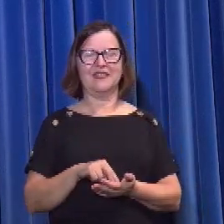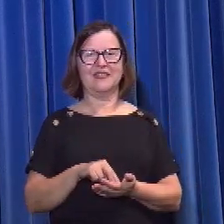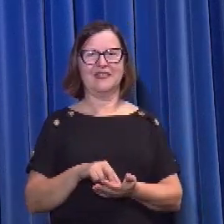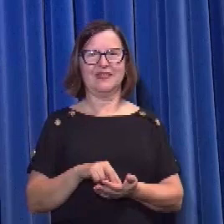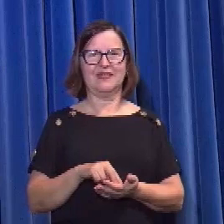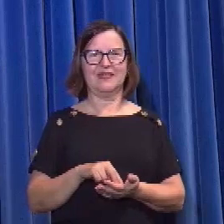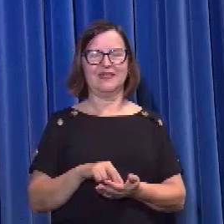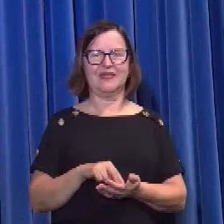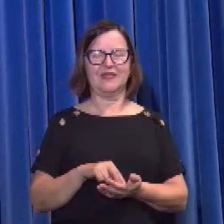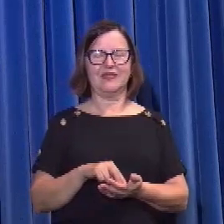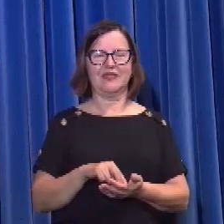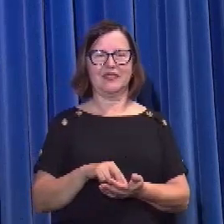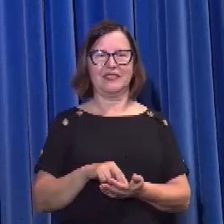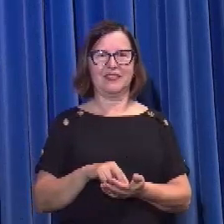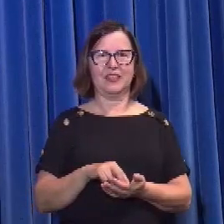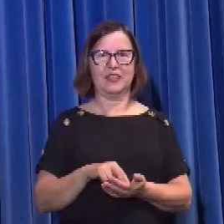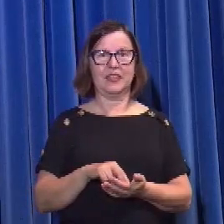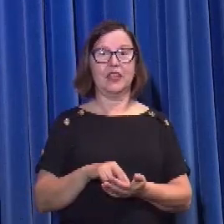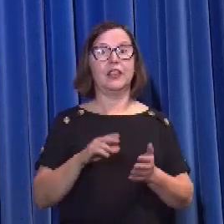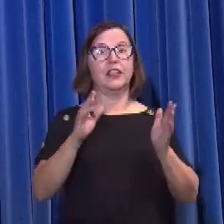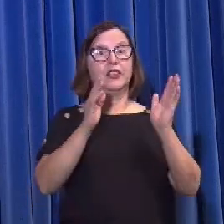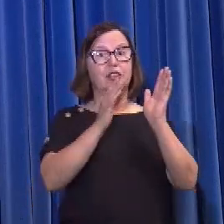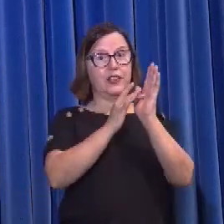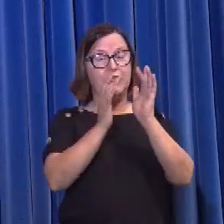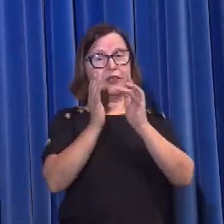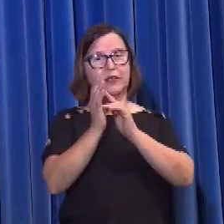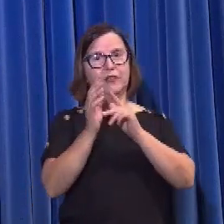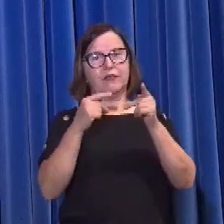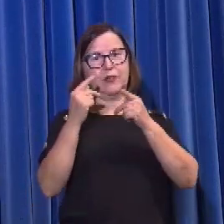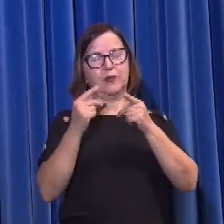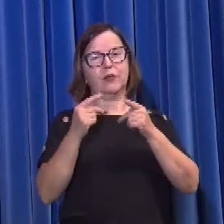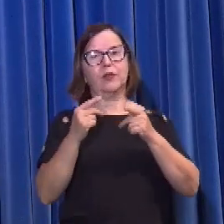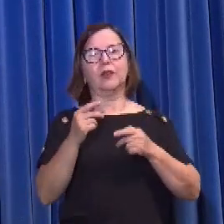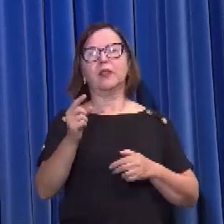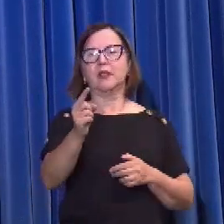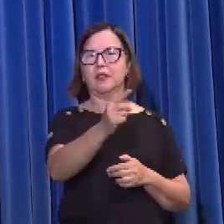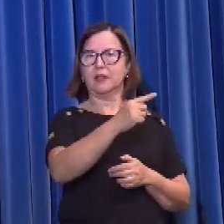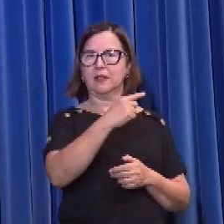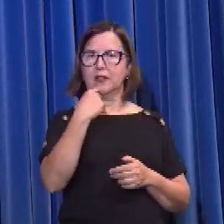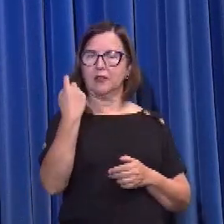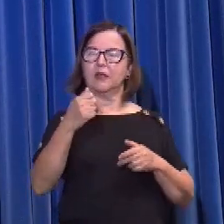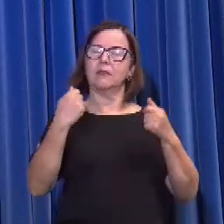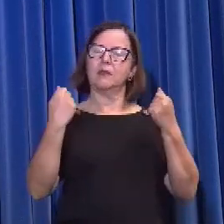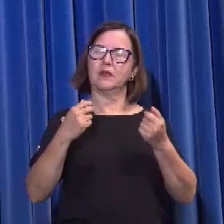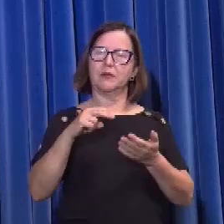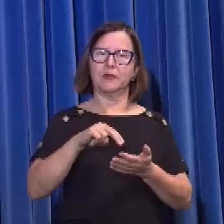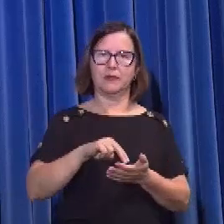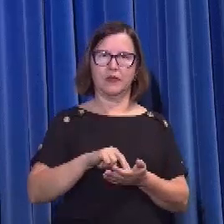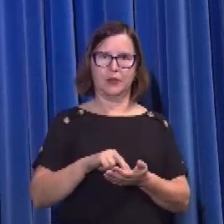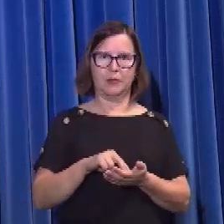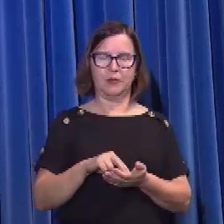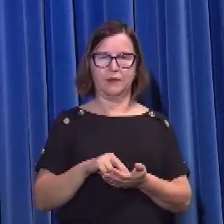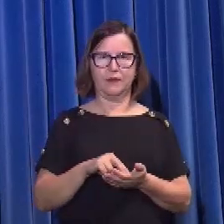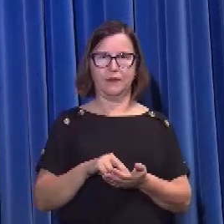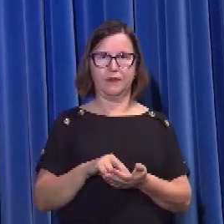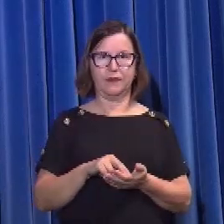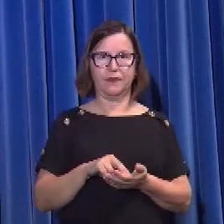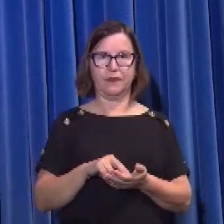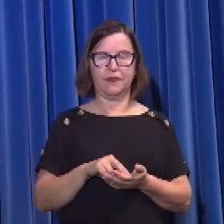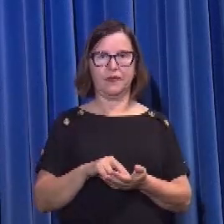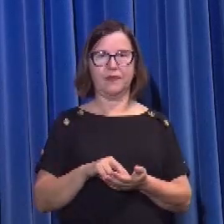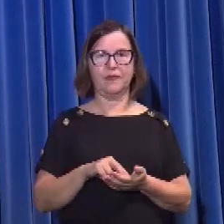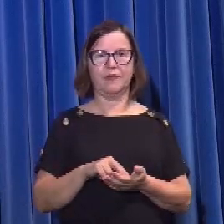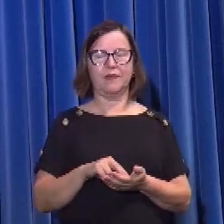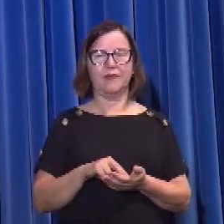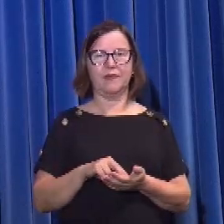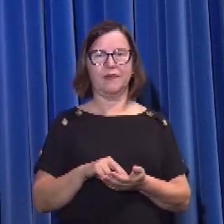Ao mesmo tempo, Jesus diz que precisamos perseverar. E esse texto é exatamente o primeiro